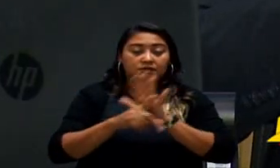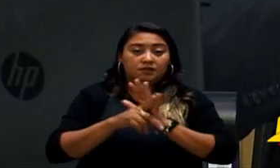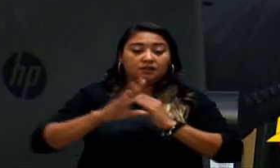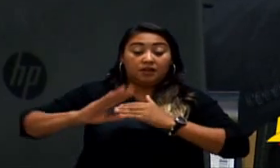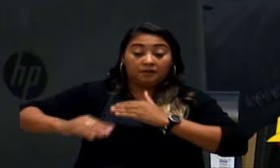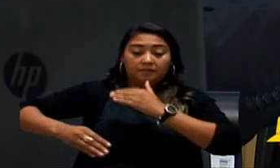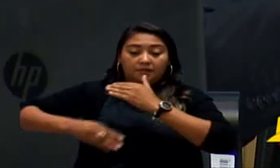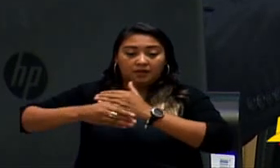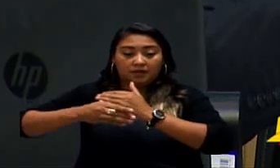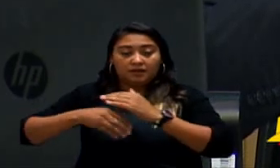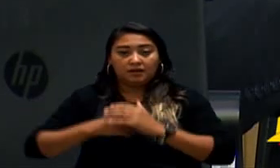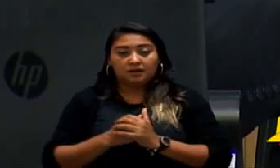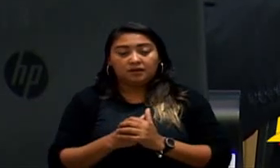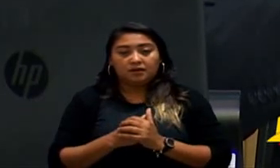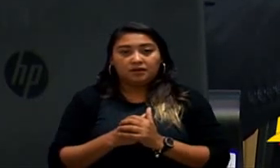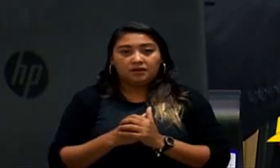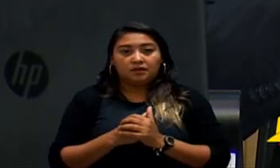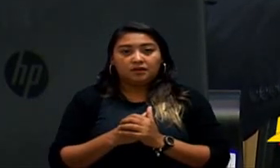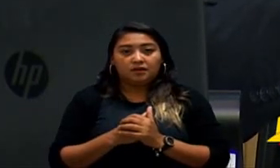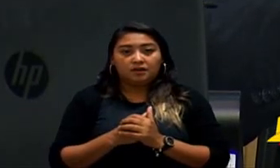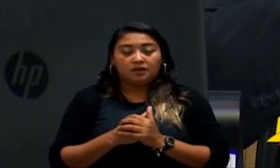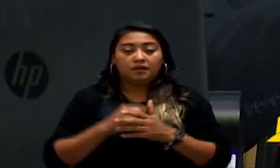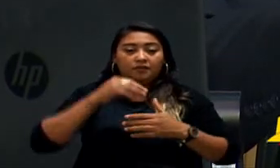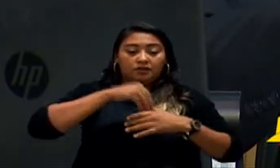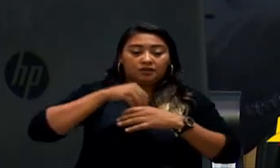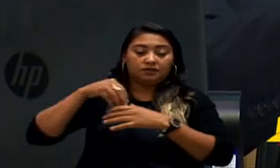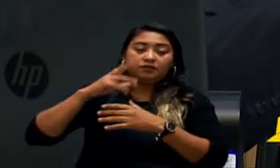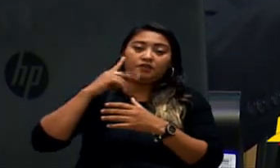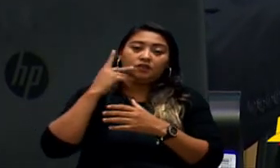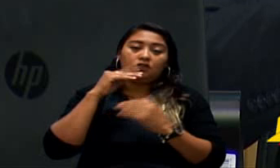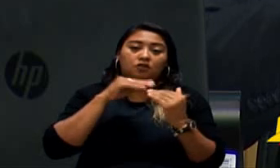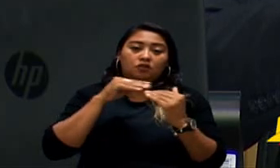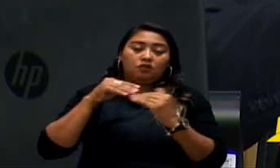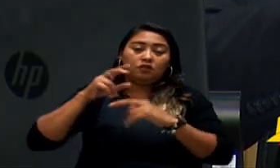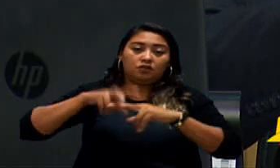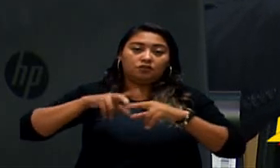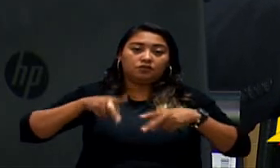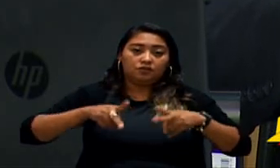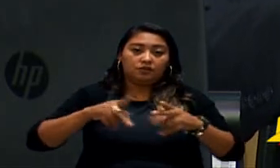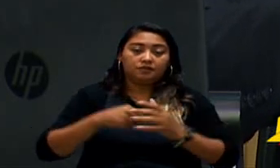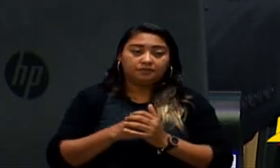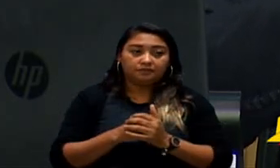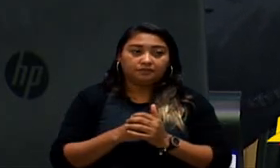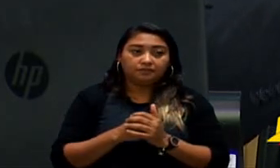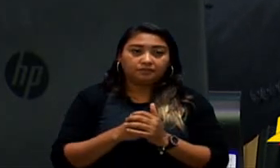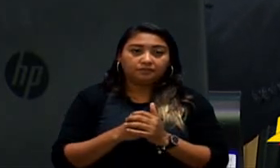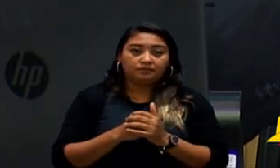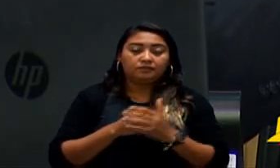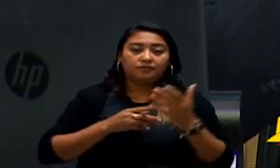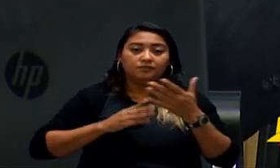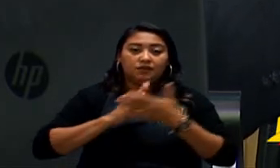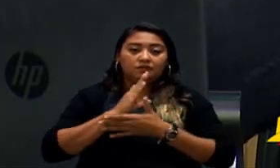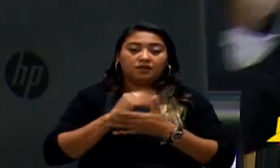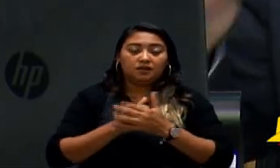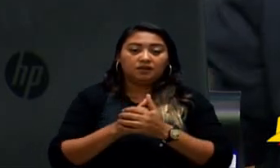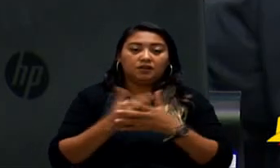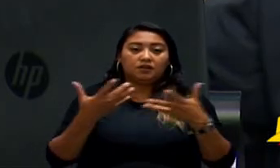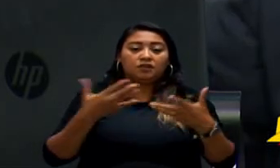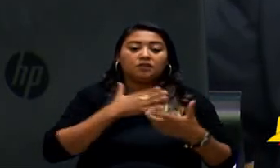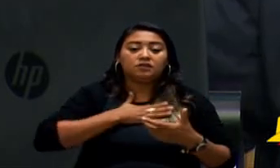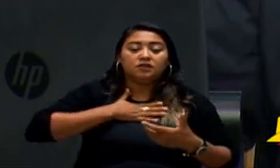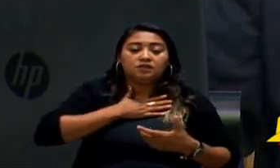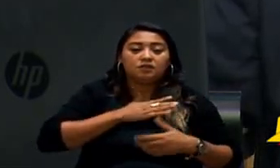emendinha de correção, eu coloco em votação. Os vereadores concordam, permaneçam como estão, aprovado. Eu gostaria de